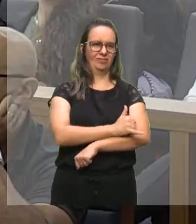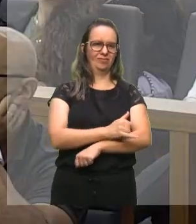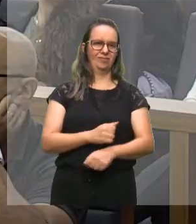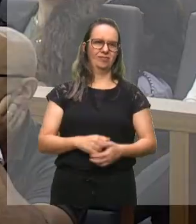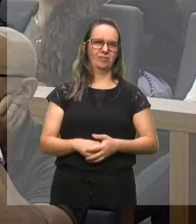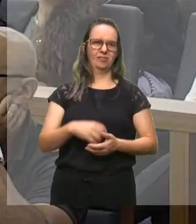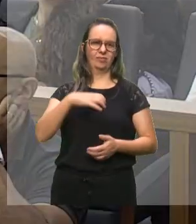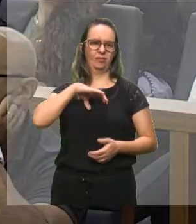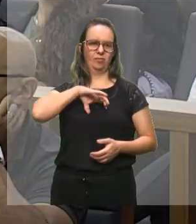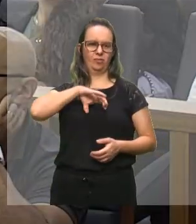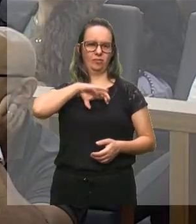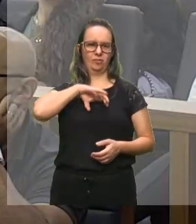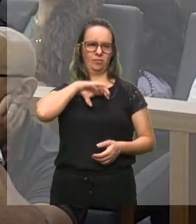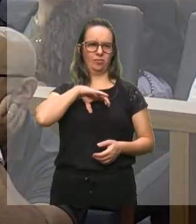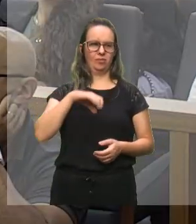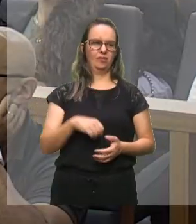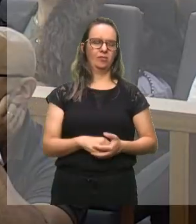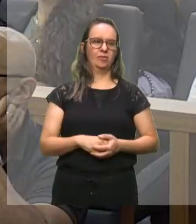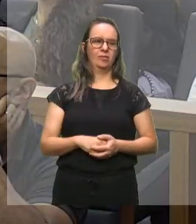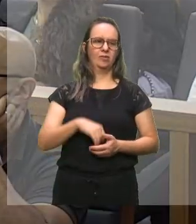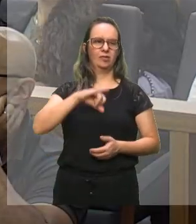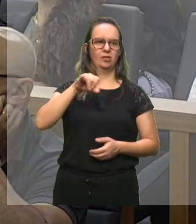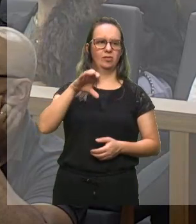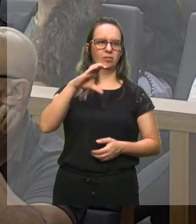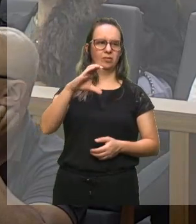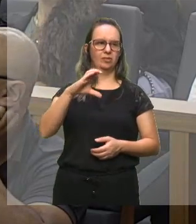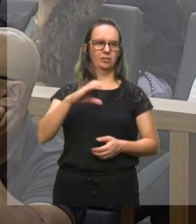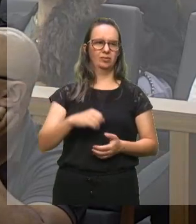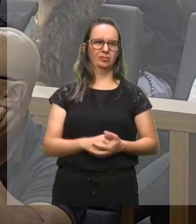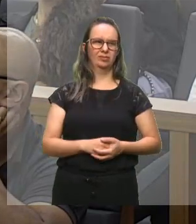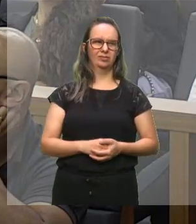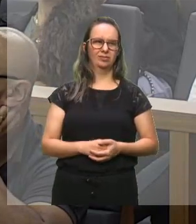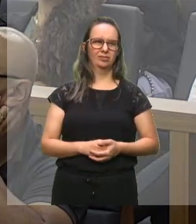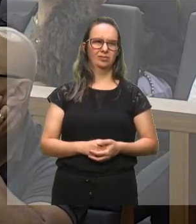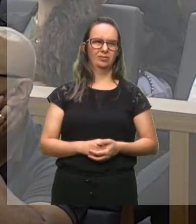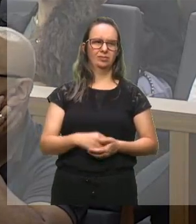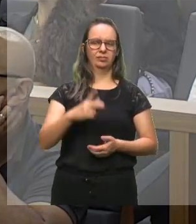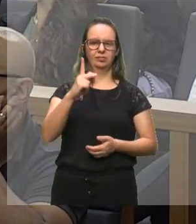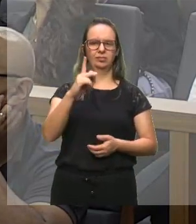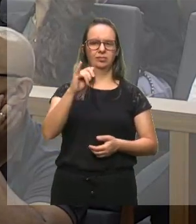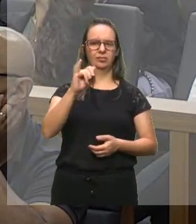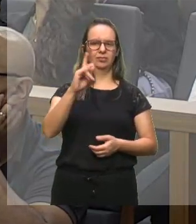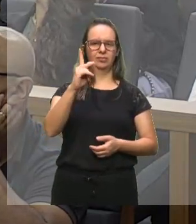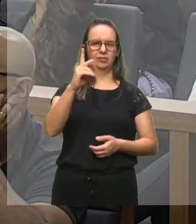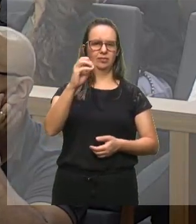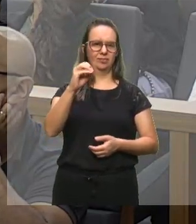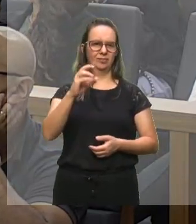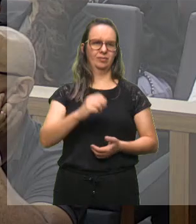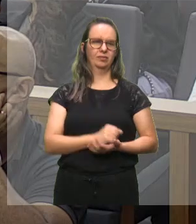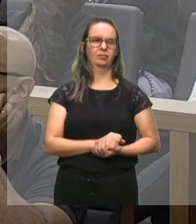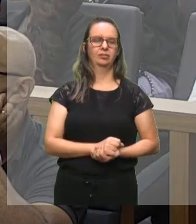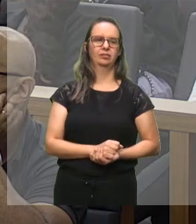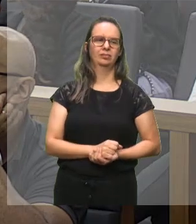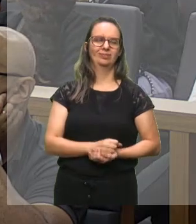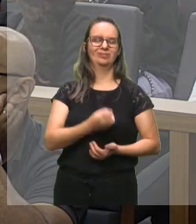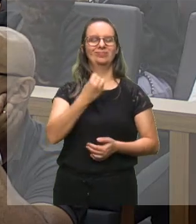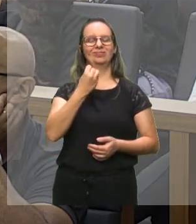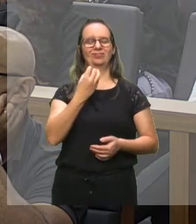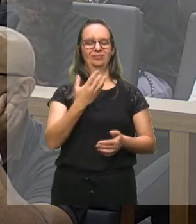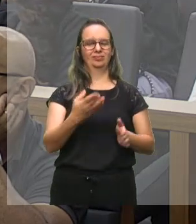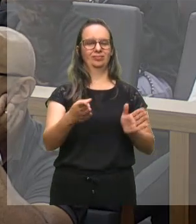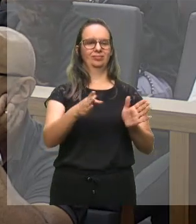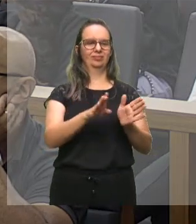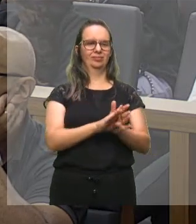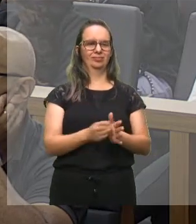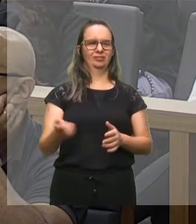Gotinha, se eu esqueci de alguém, vocês me avisam aí. Fernando Kiko, estava escondido aí. Muito bem-vindos,